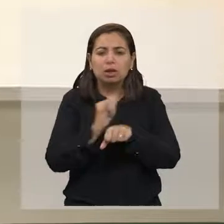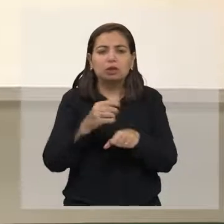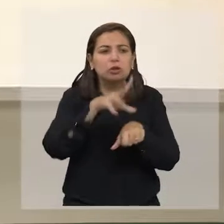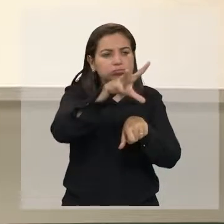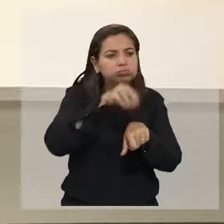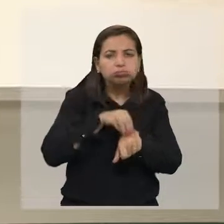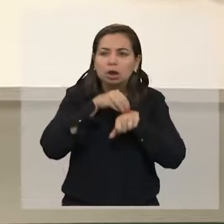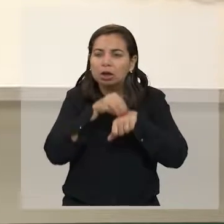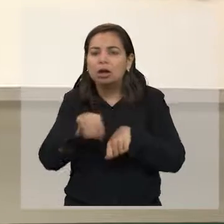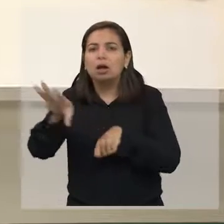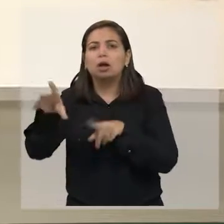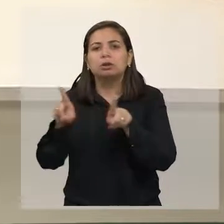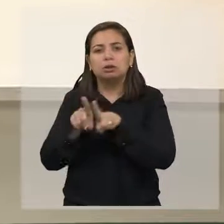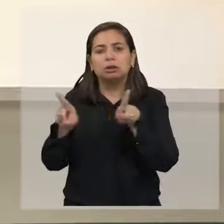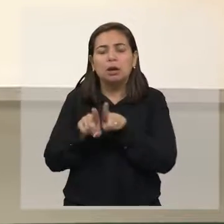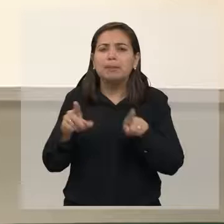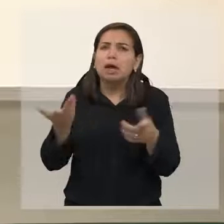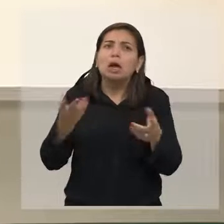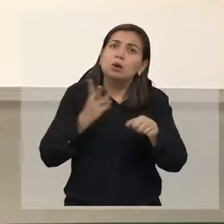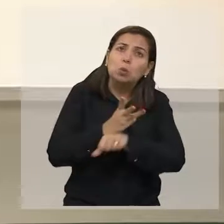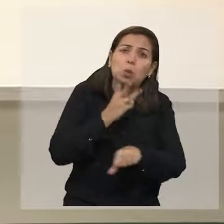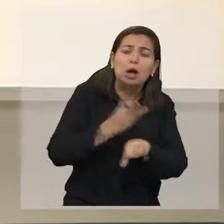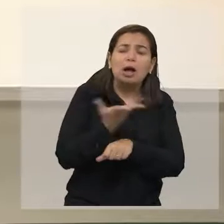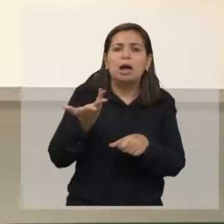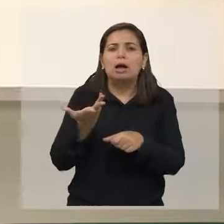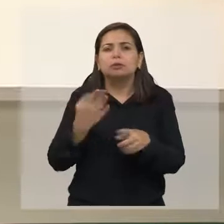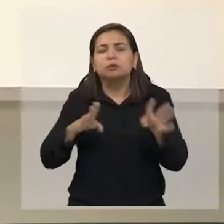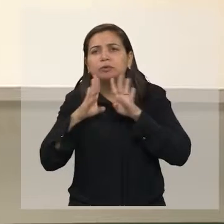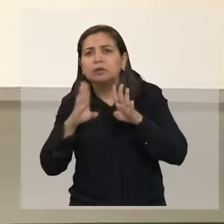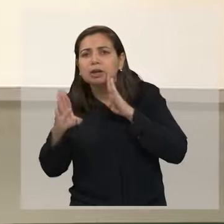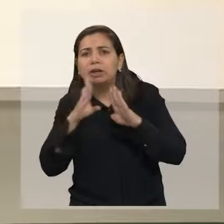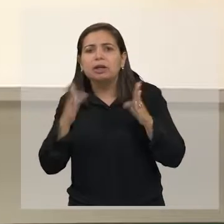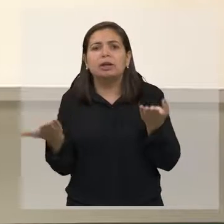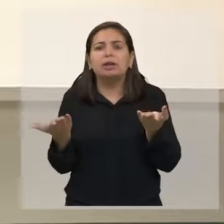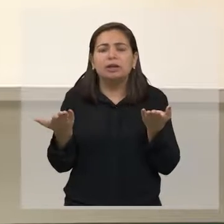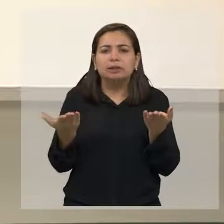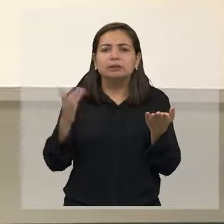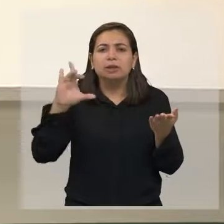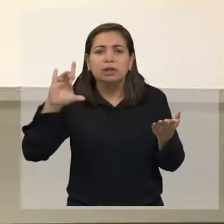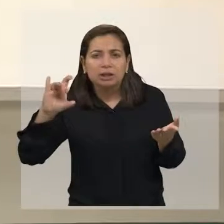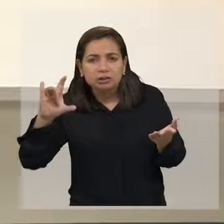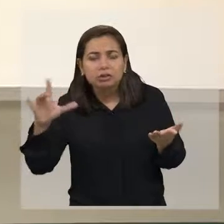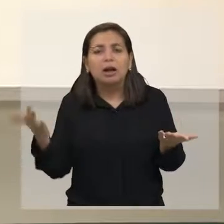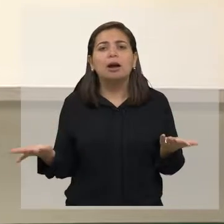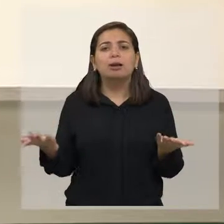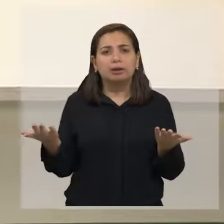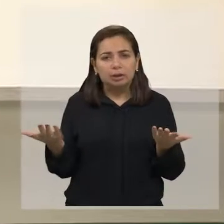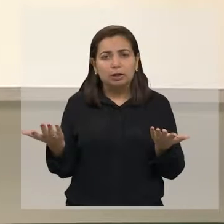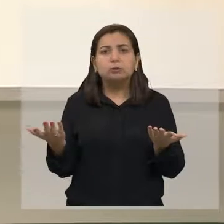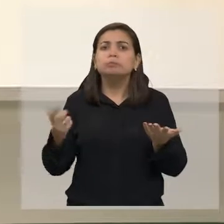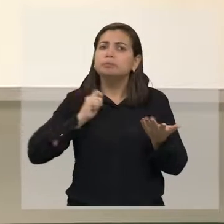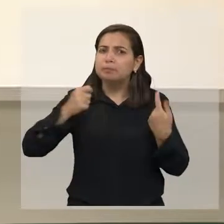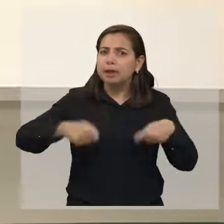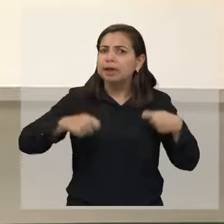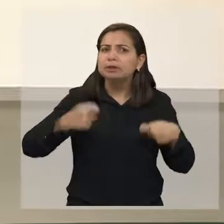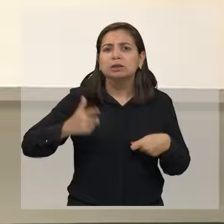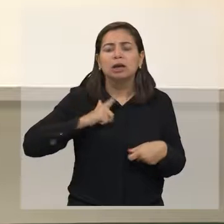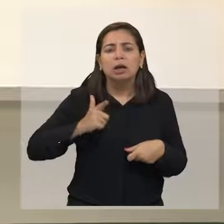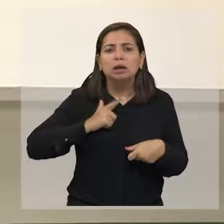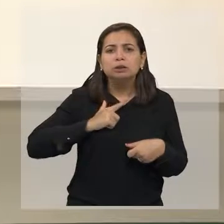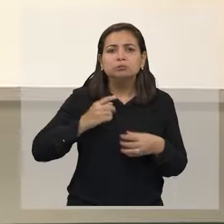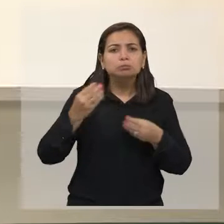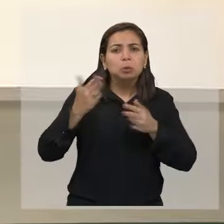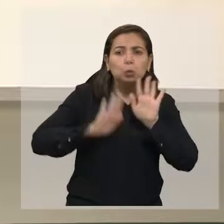uma informação, por exemplo, no próprio WhatsApp, no Facebook, no Instagram. Há um apelo muito forte, né,